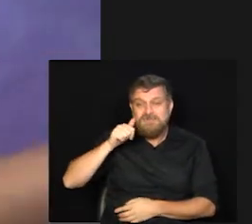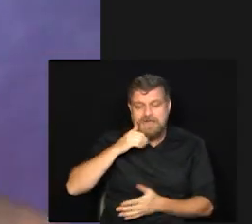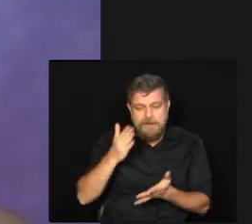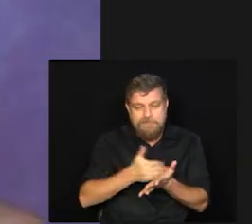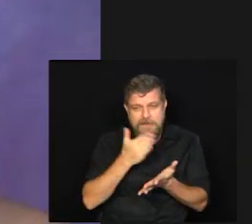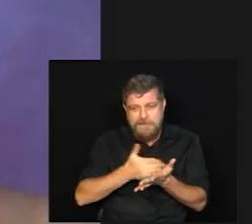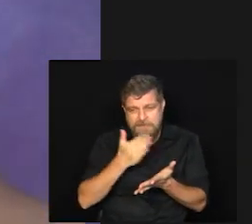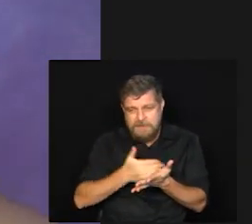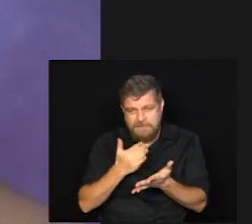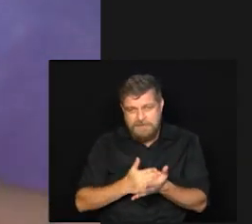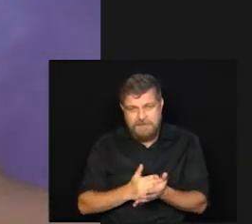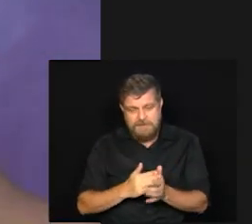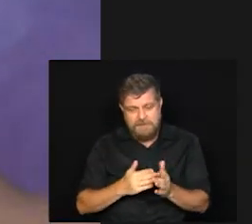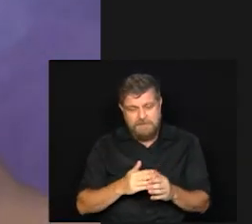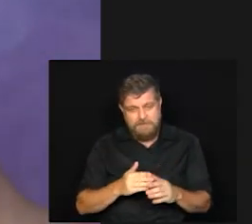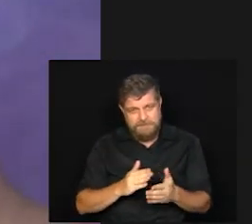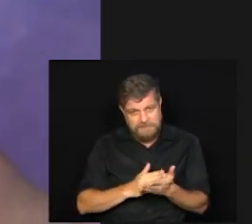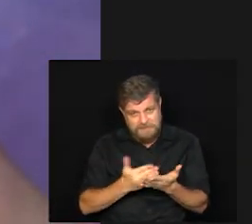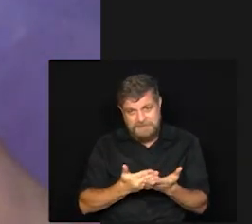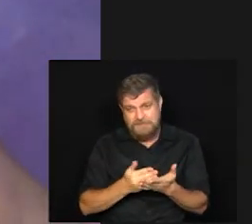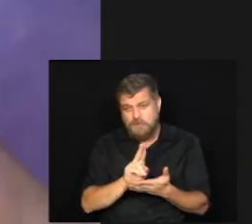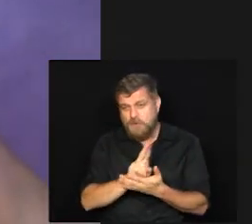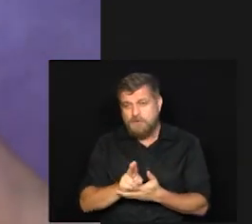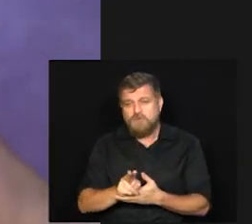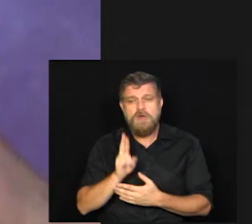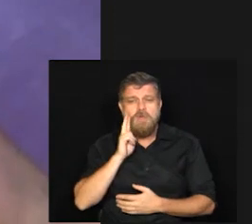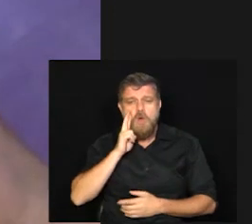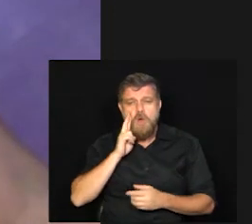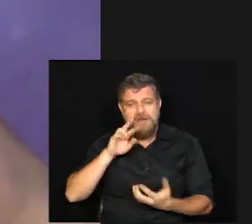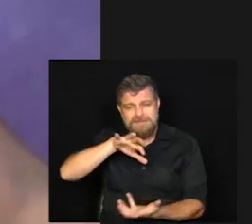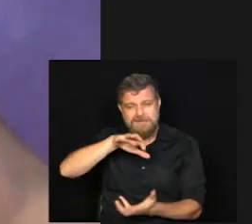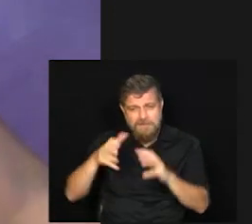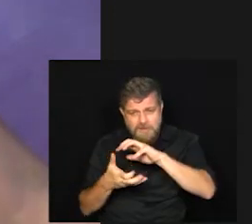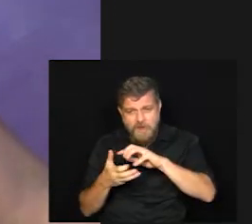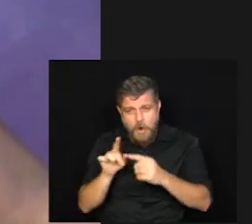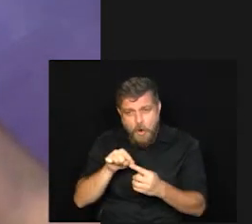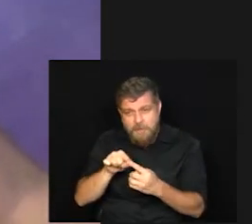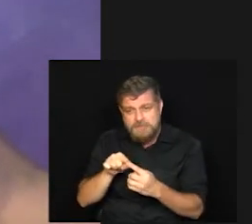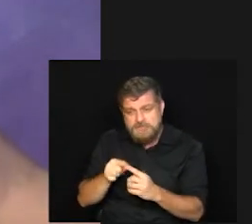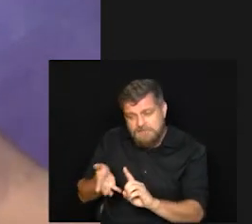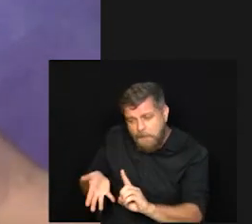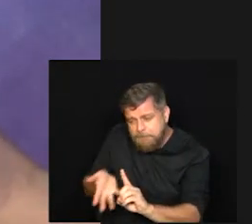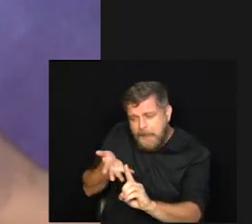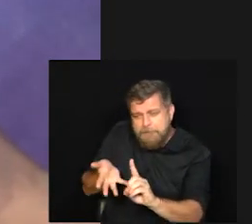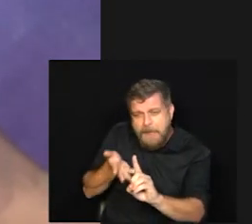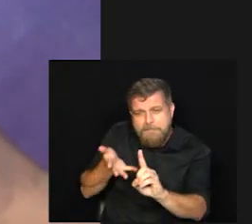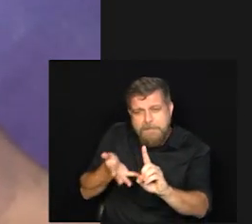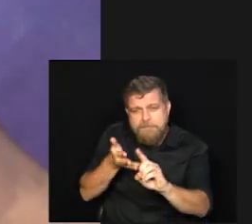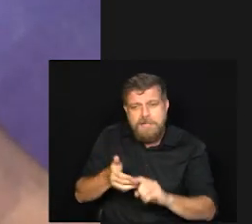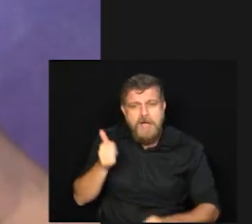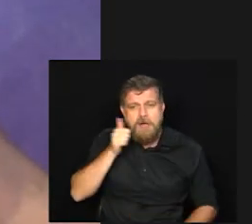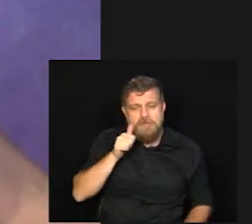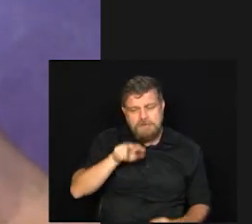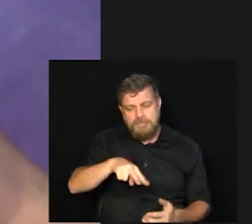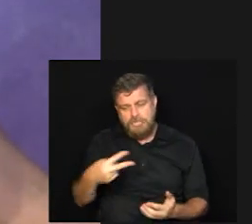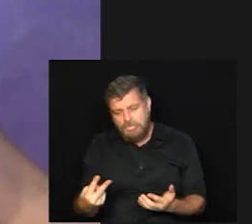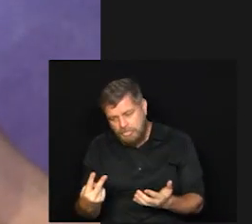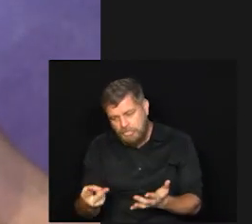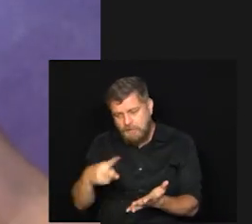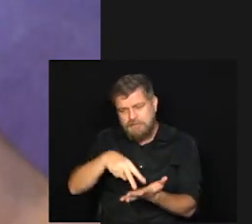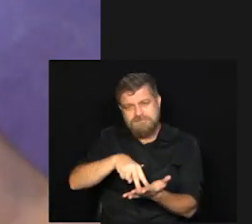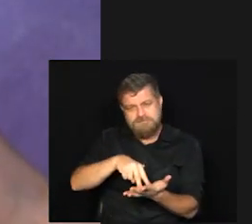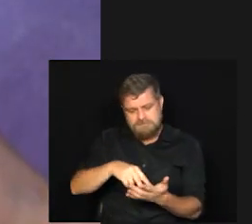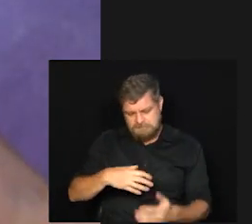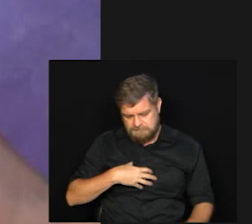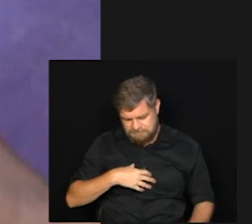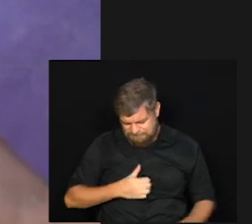mulheres na Revolução das Rosas lutando para levantar outras mulheres que vão ler. E quando eu digo levantar, é tirar